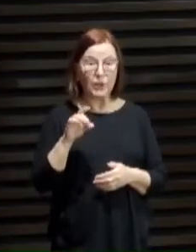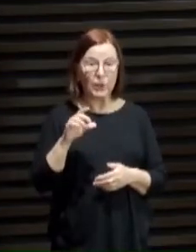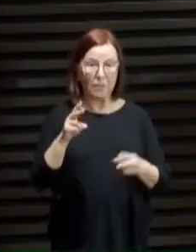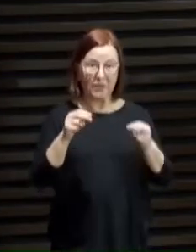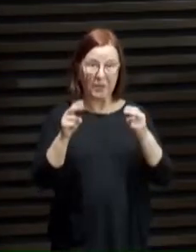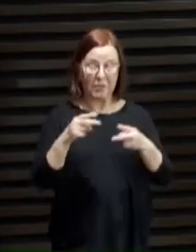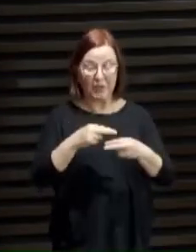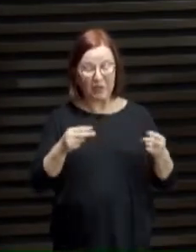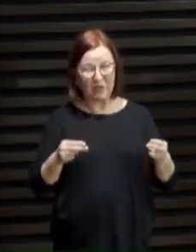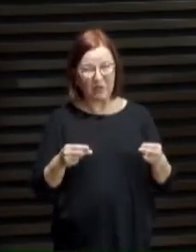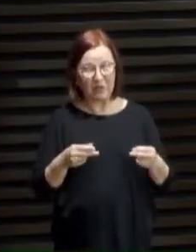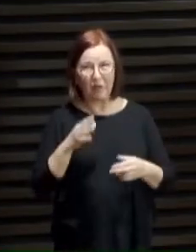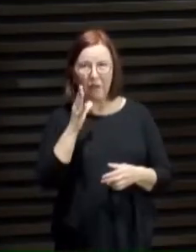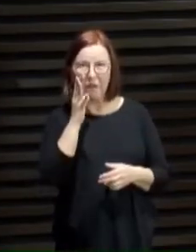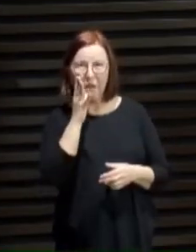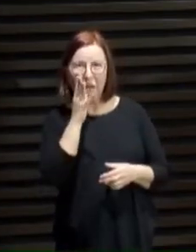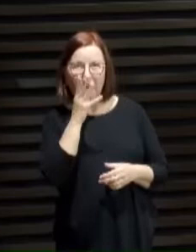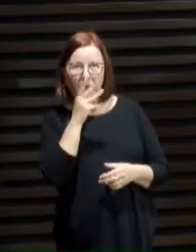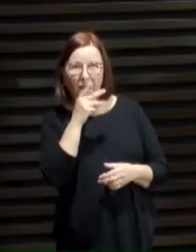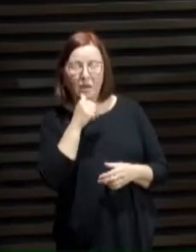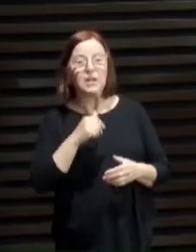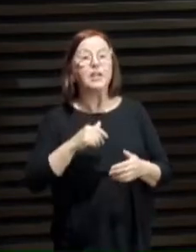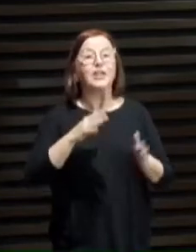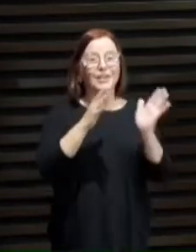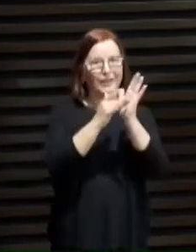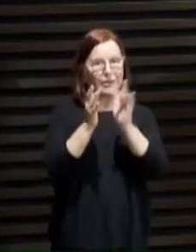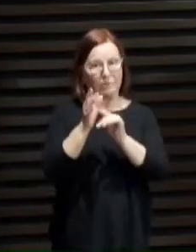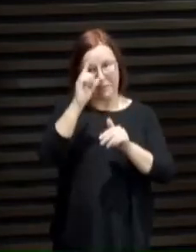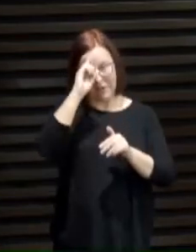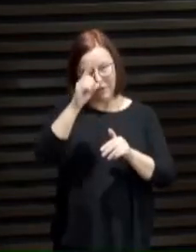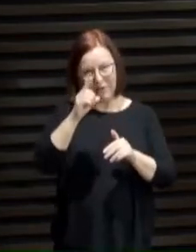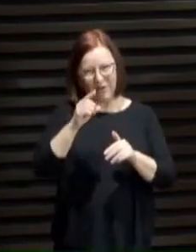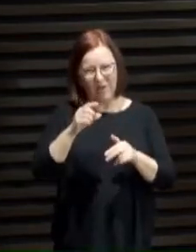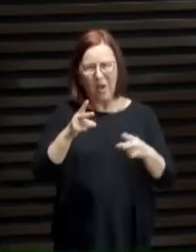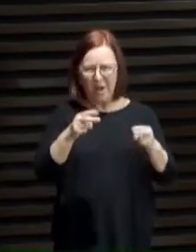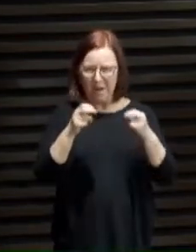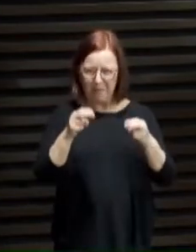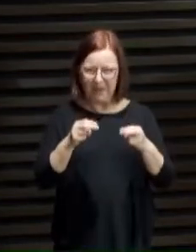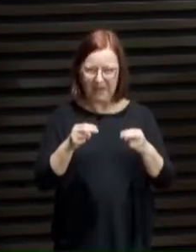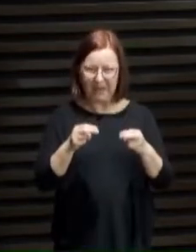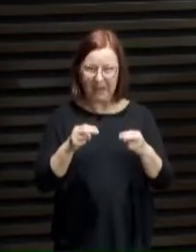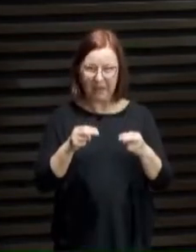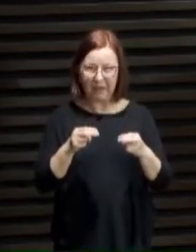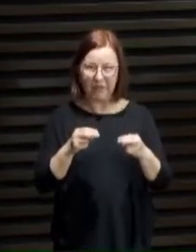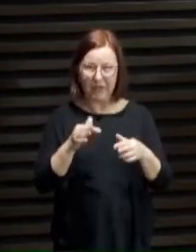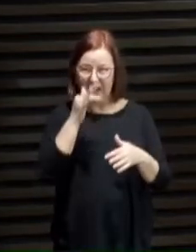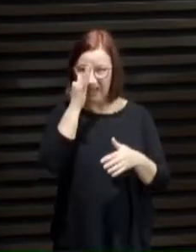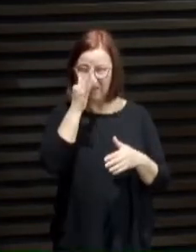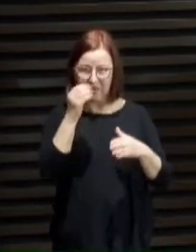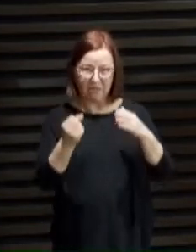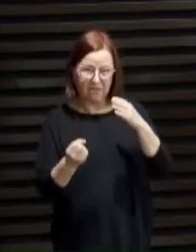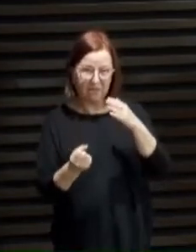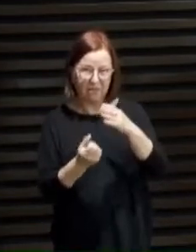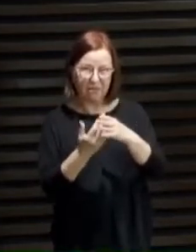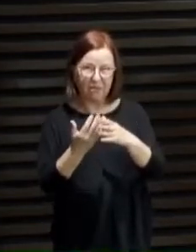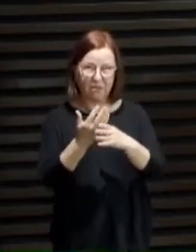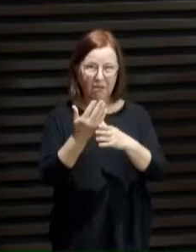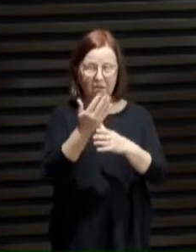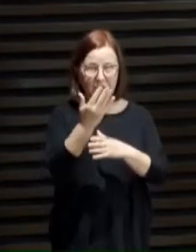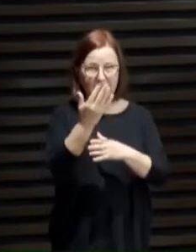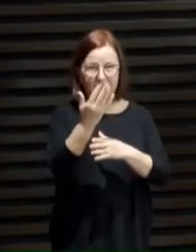já cresceu. Jesus está dizendo: observe como crescem os lírios do campo. Se os homens não percebem os lírios do campo crescer,